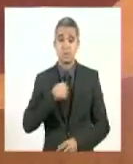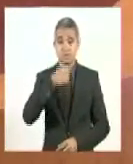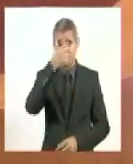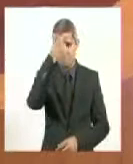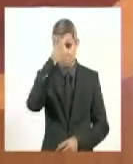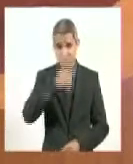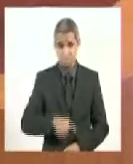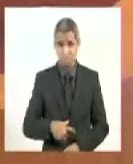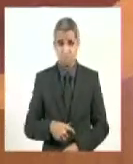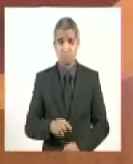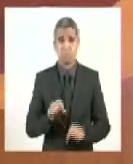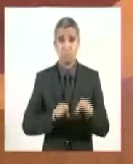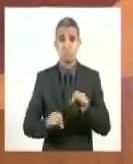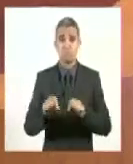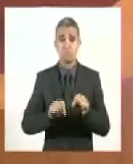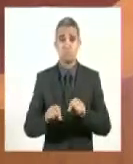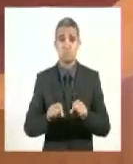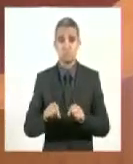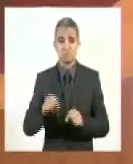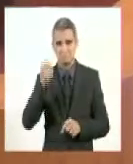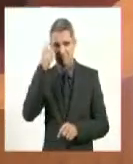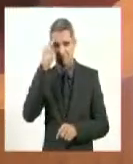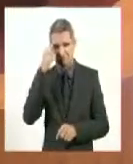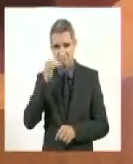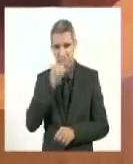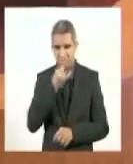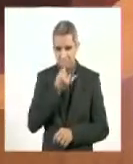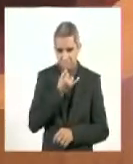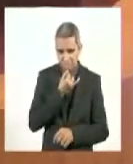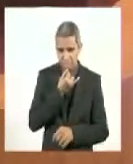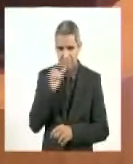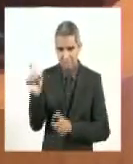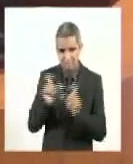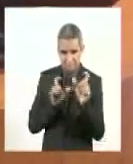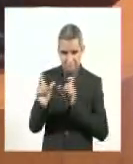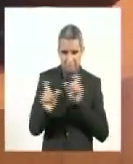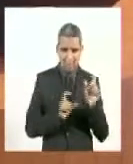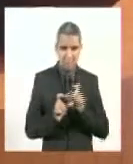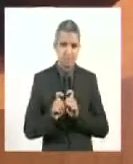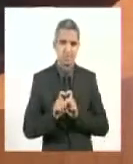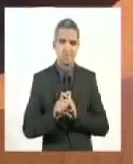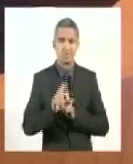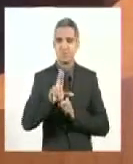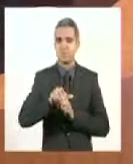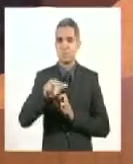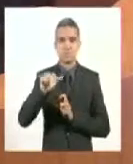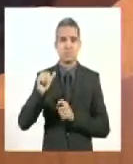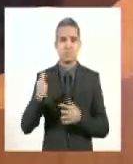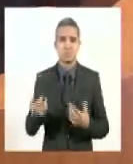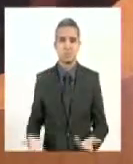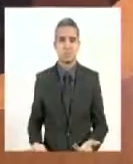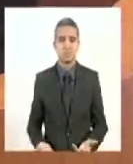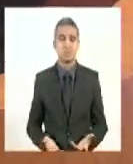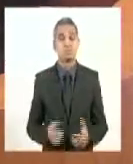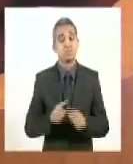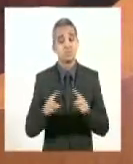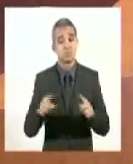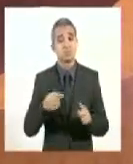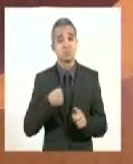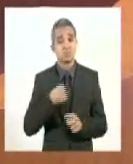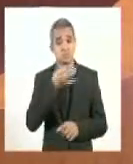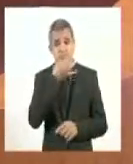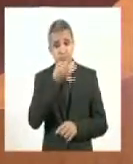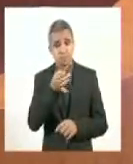de me deixar afetar e me contaminar por esse tipo de coisa. Mas acho que devemos ter